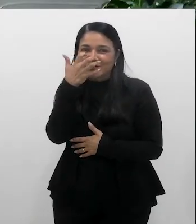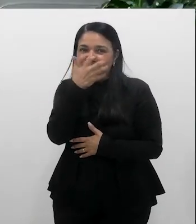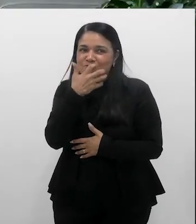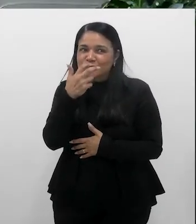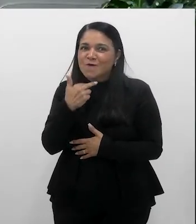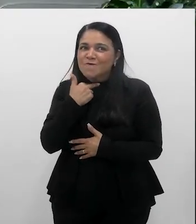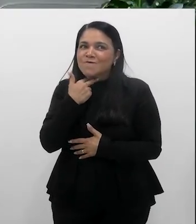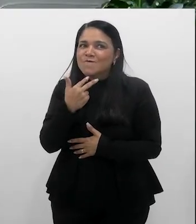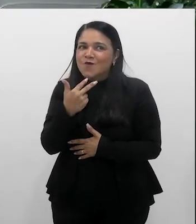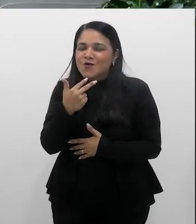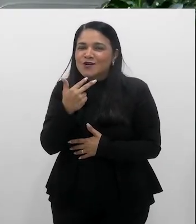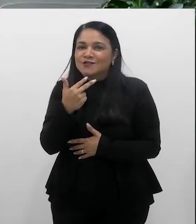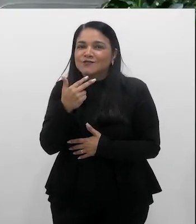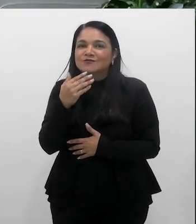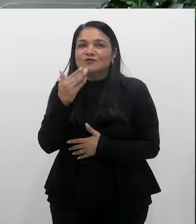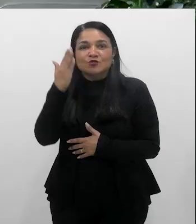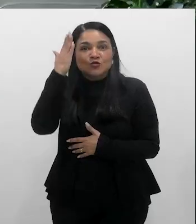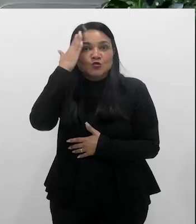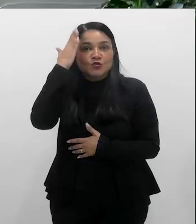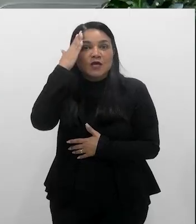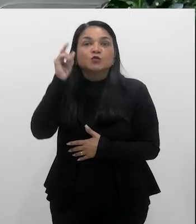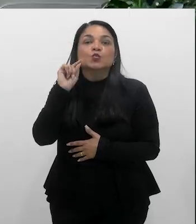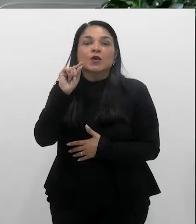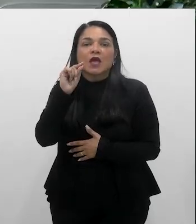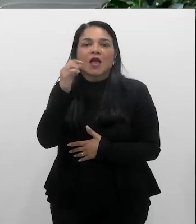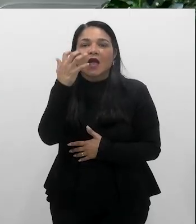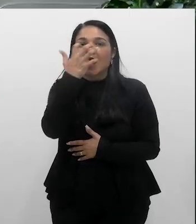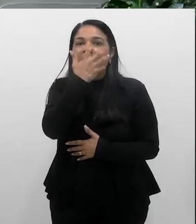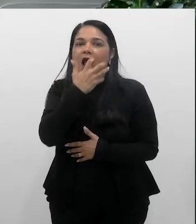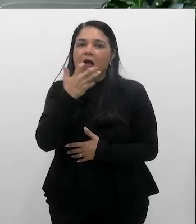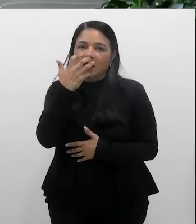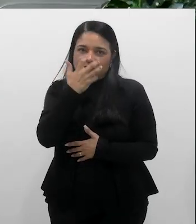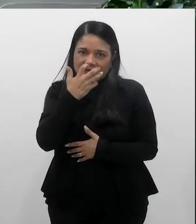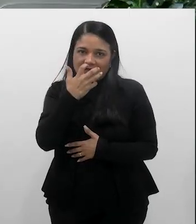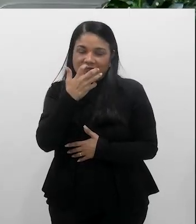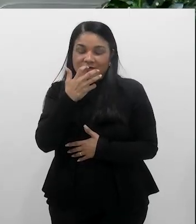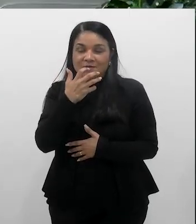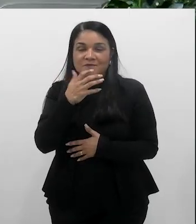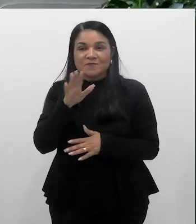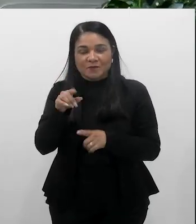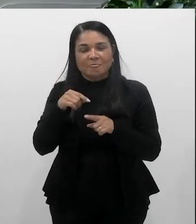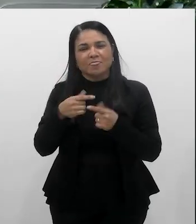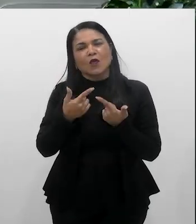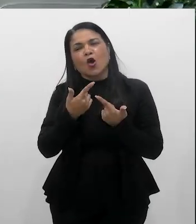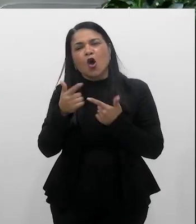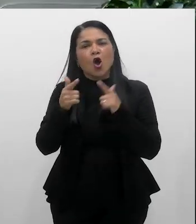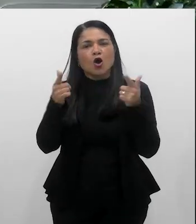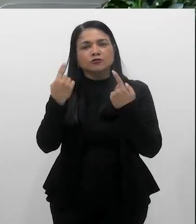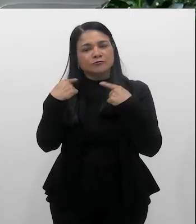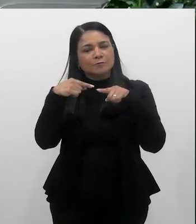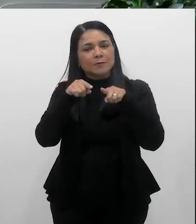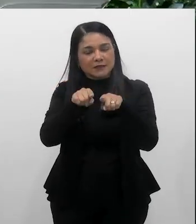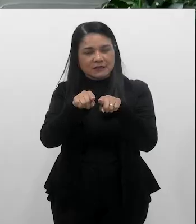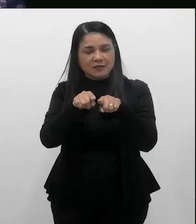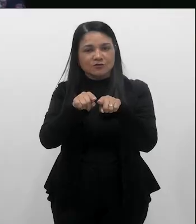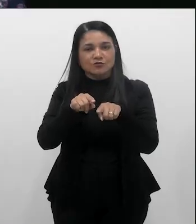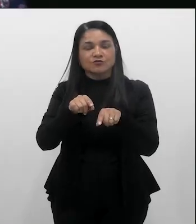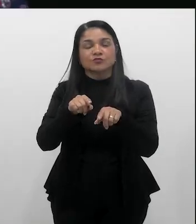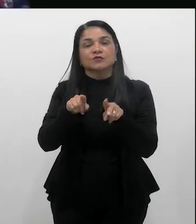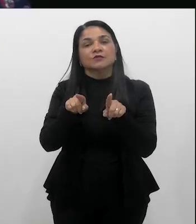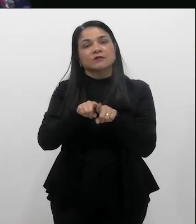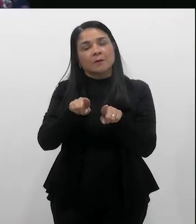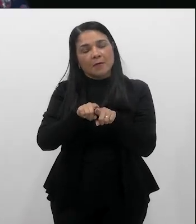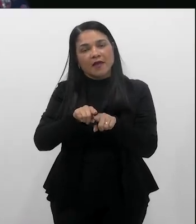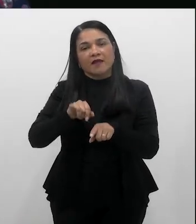tímida, a música só faz sucesso quando você canta. Incrível que pareça. E quais os outros parceiros, além de Dona